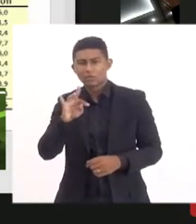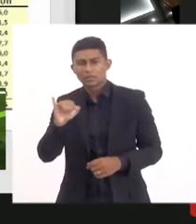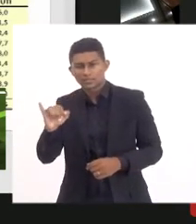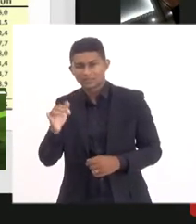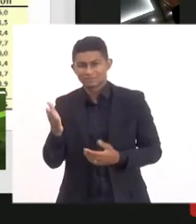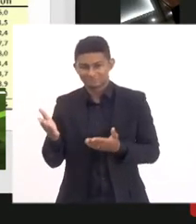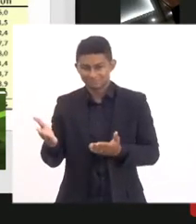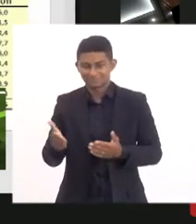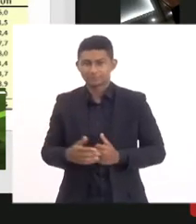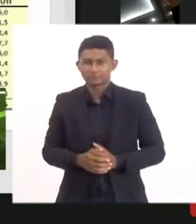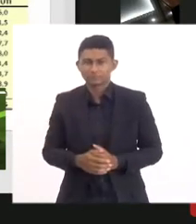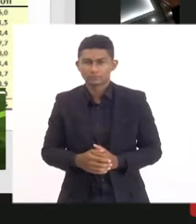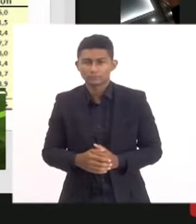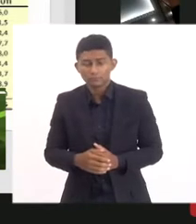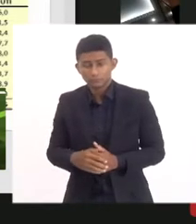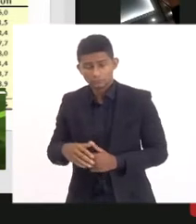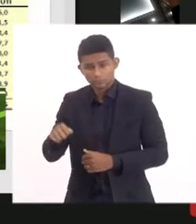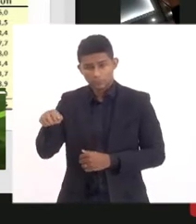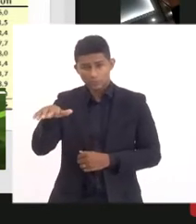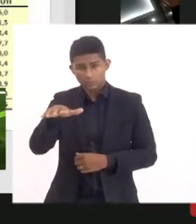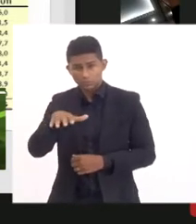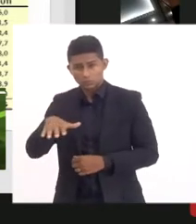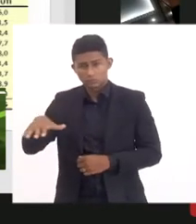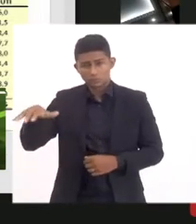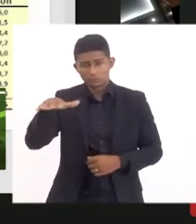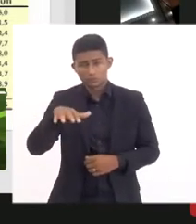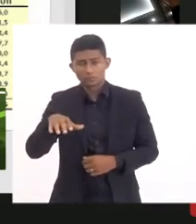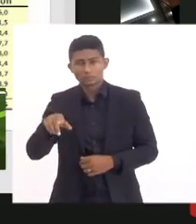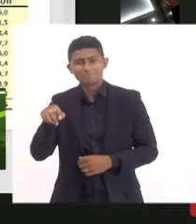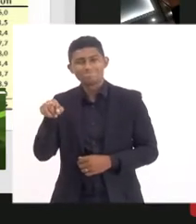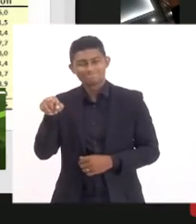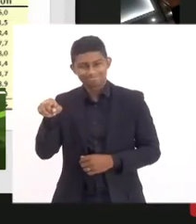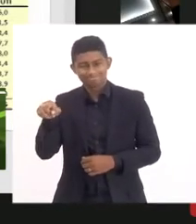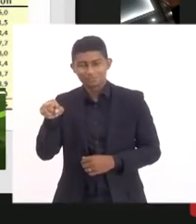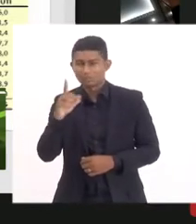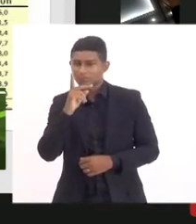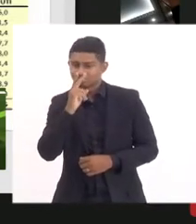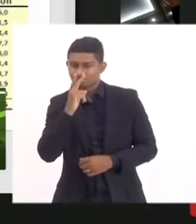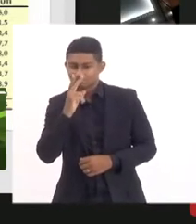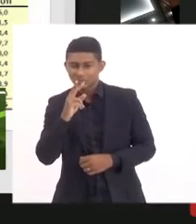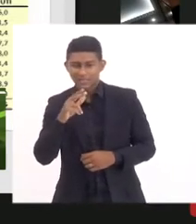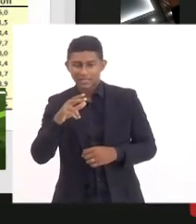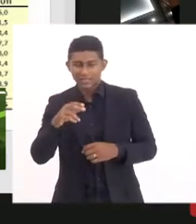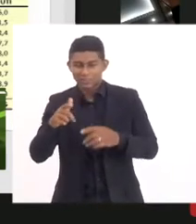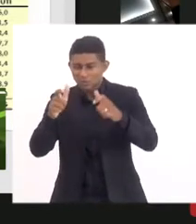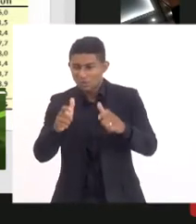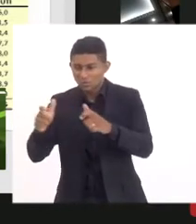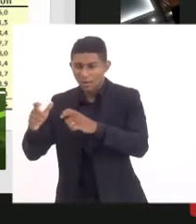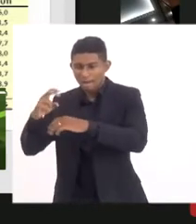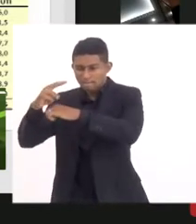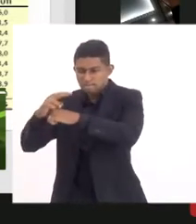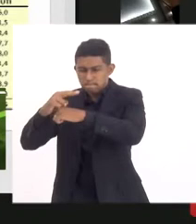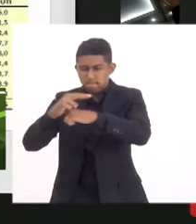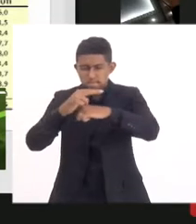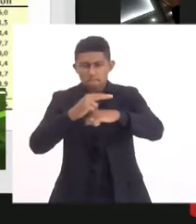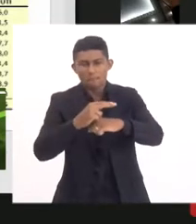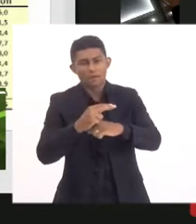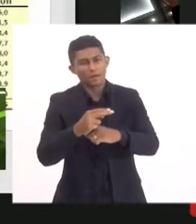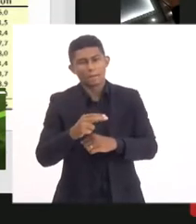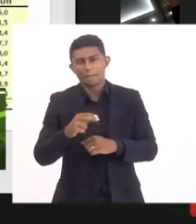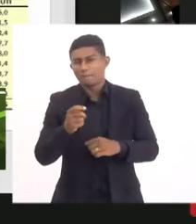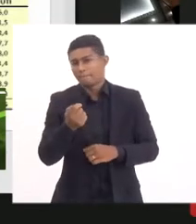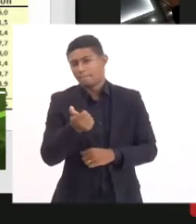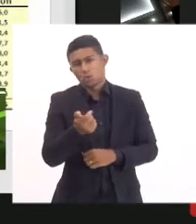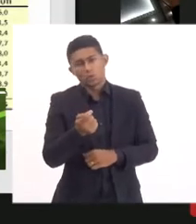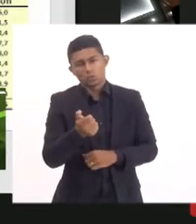obviamente por ser uma região com menos oferta de leitos e algumas situações ou circunstâncias